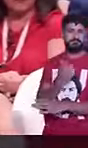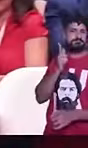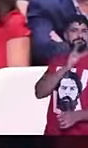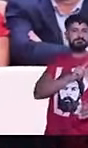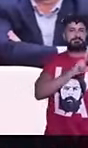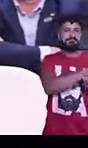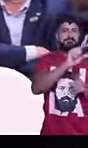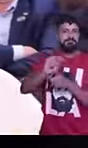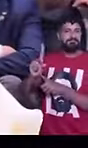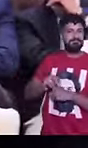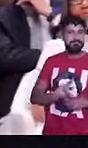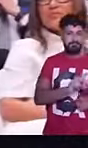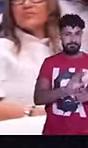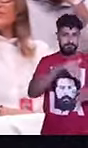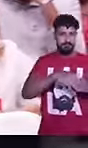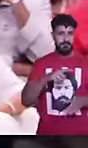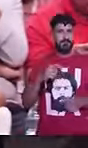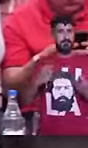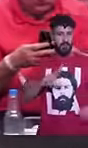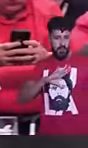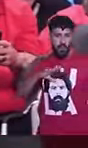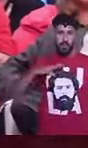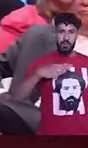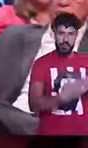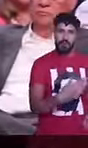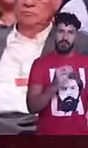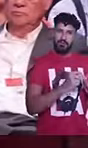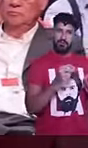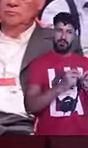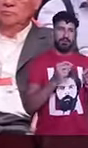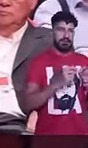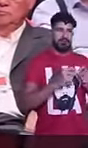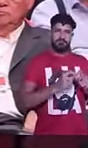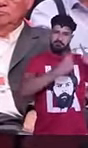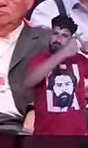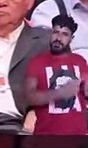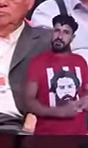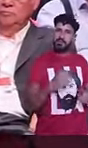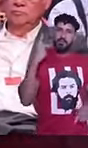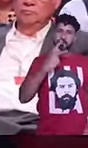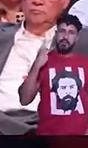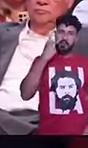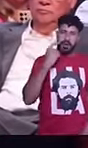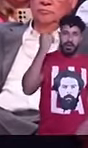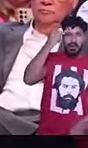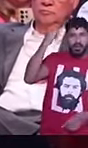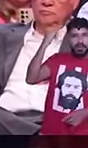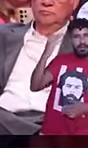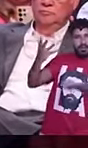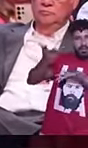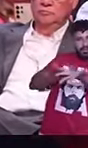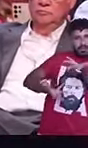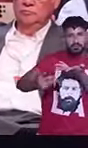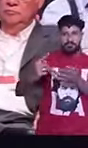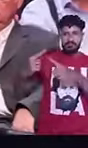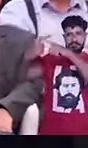eleições é a gente ter coragem de fazer o embate político e ideológico com os nossos